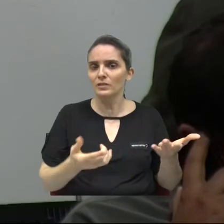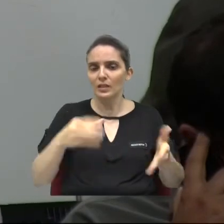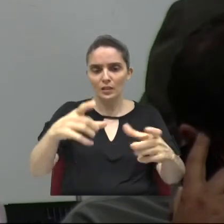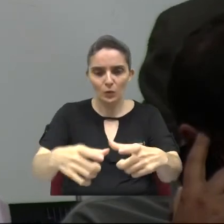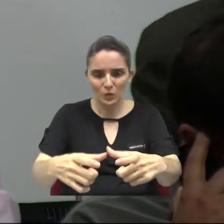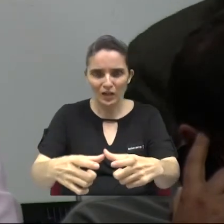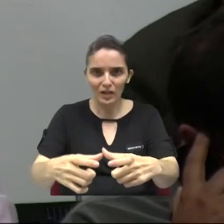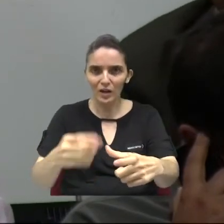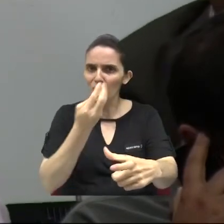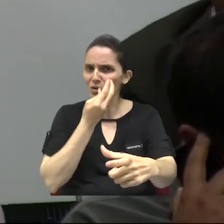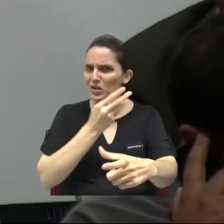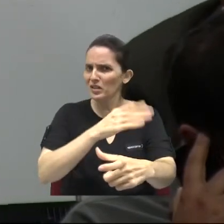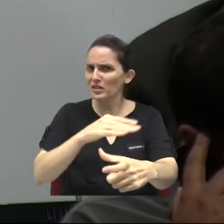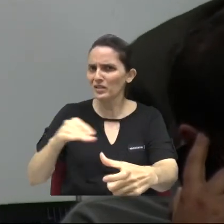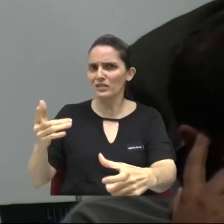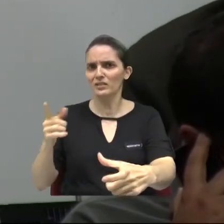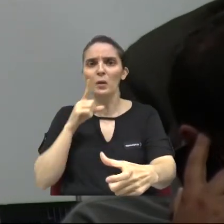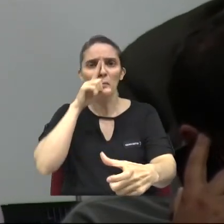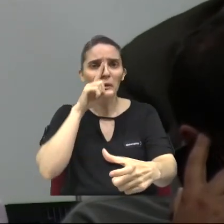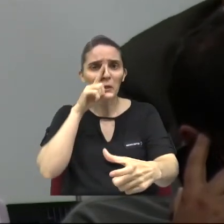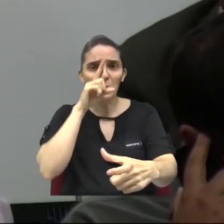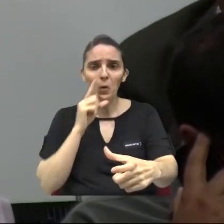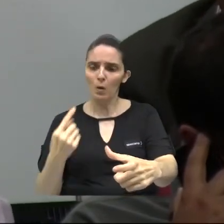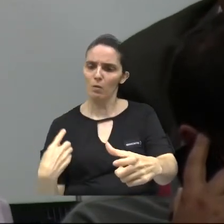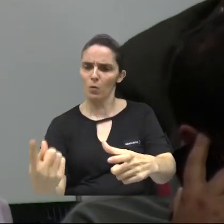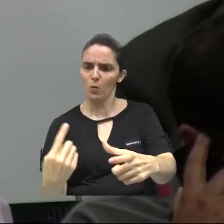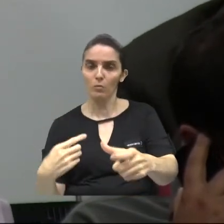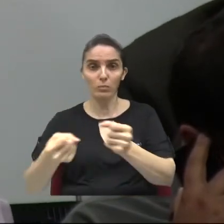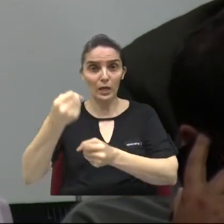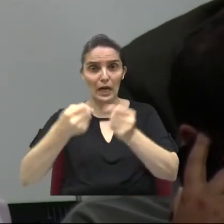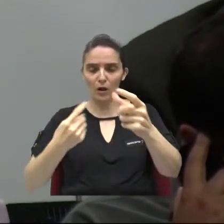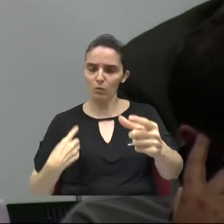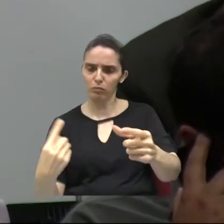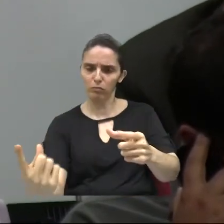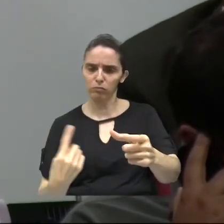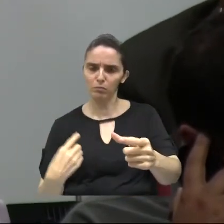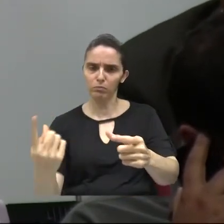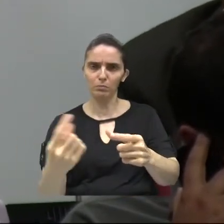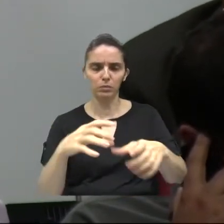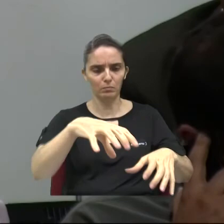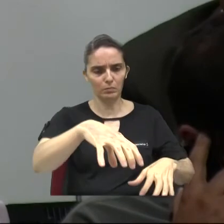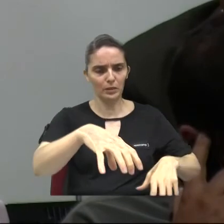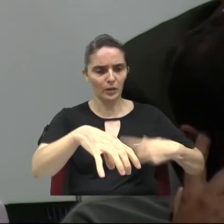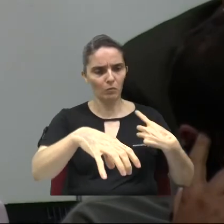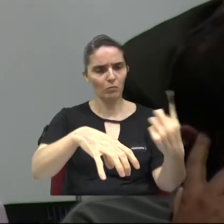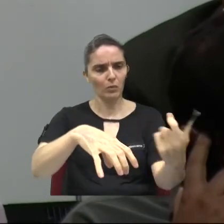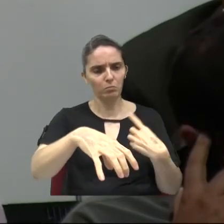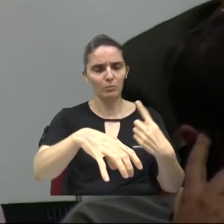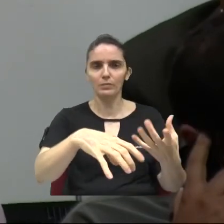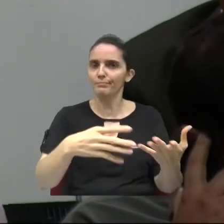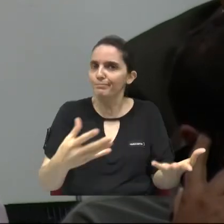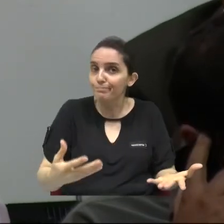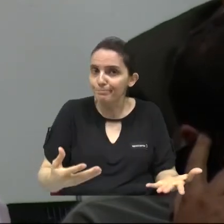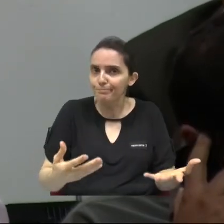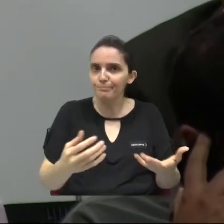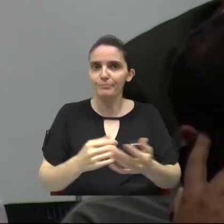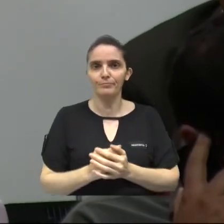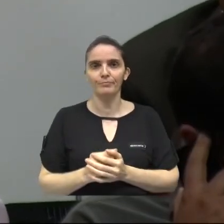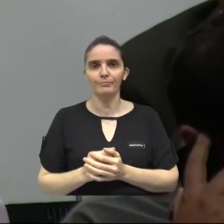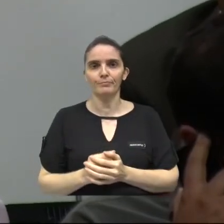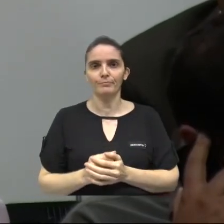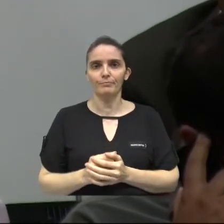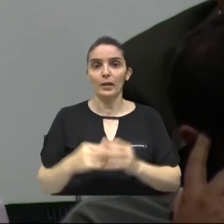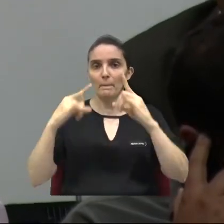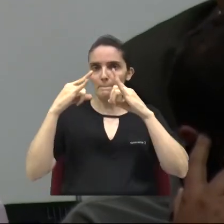criança, muito perigoso. Muito perigoso, não é pouco. Fica lá na barraquinha do